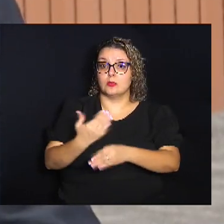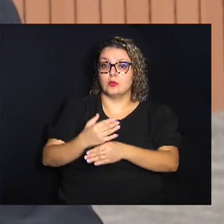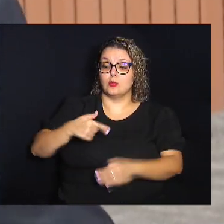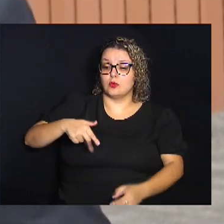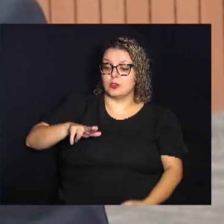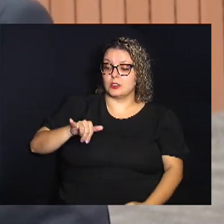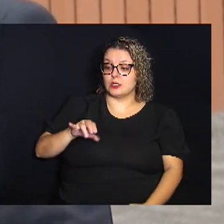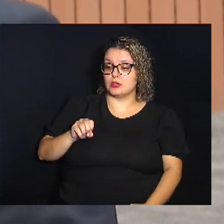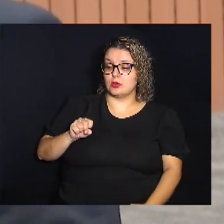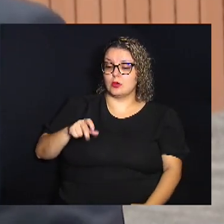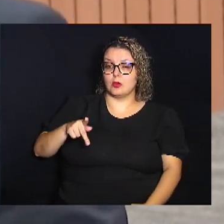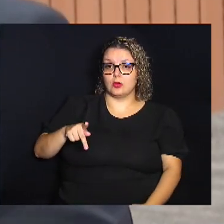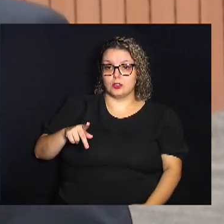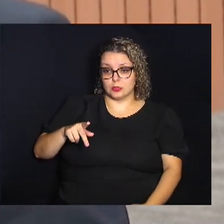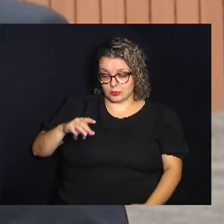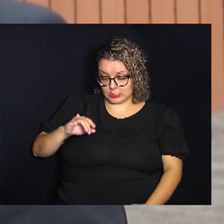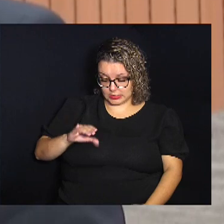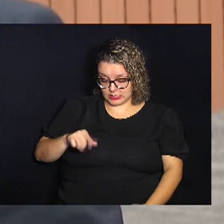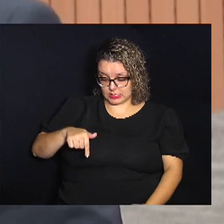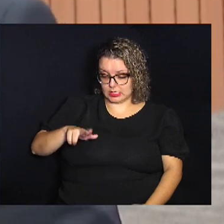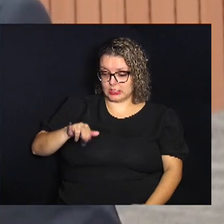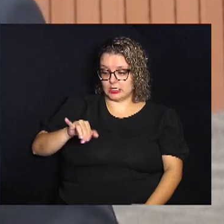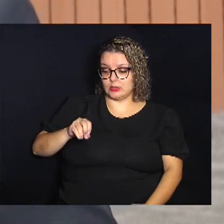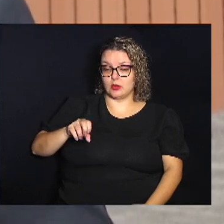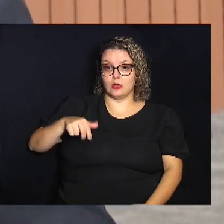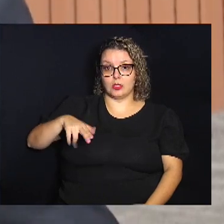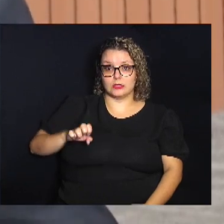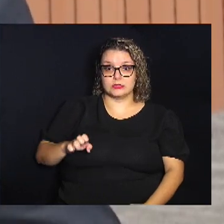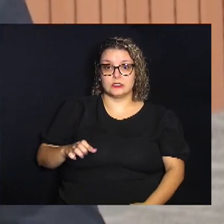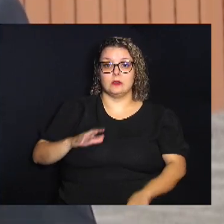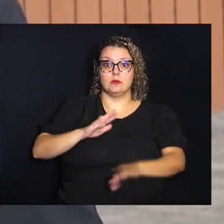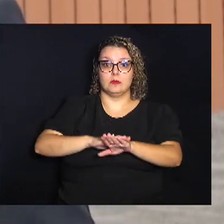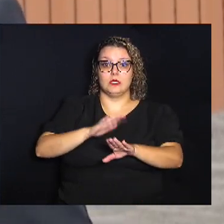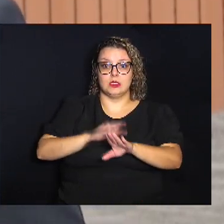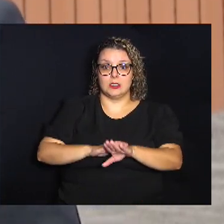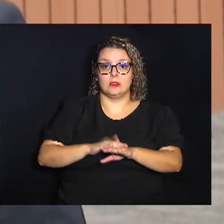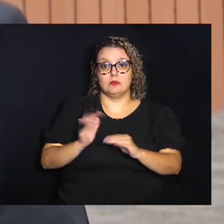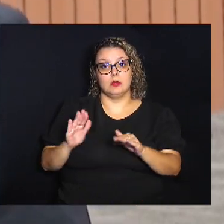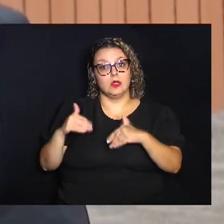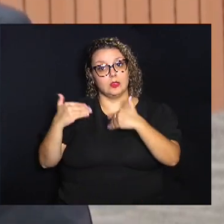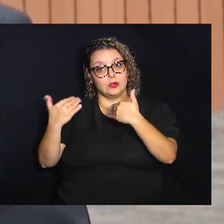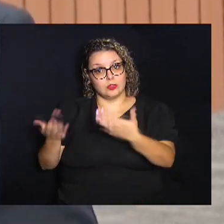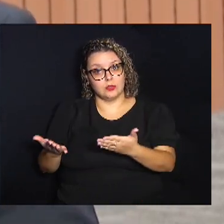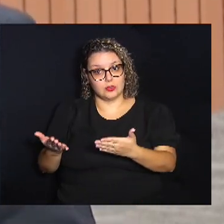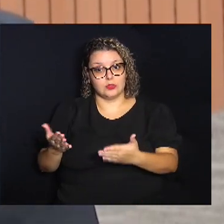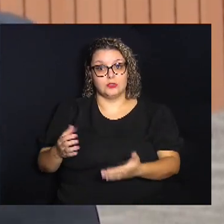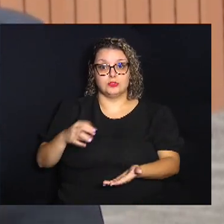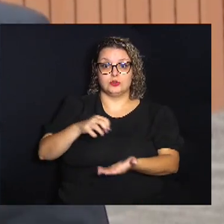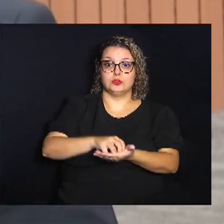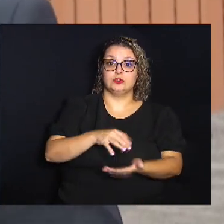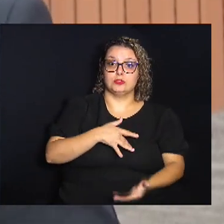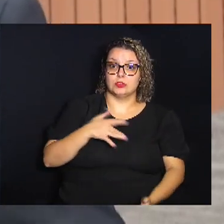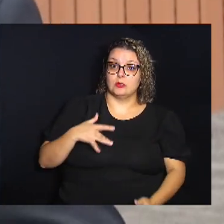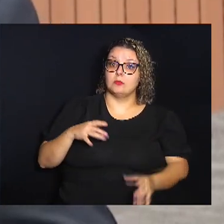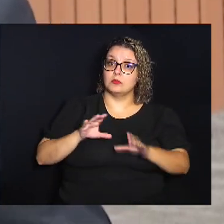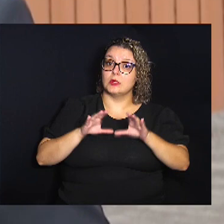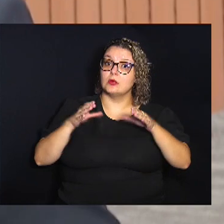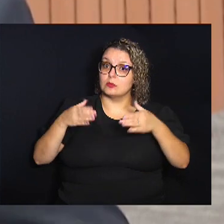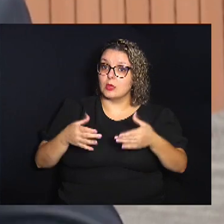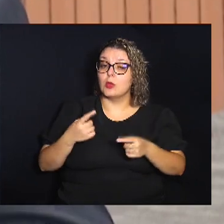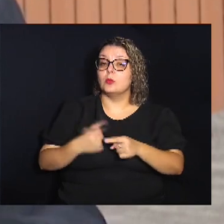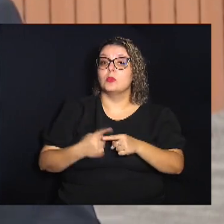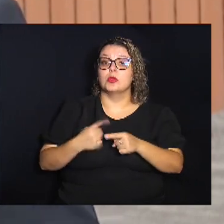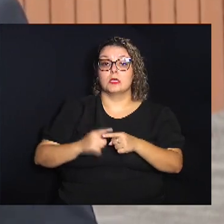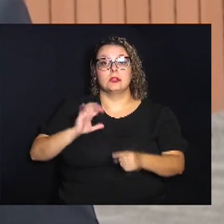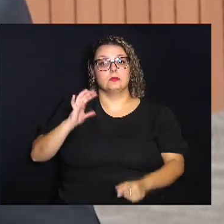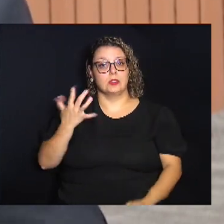a verba também para poder fazer um quiosque lá para atividades externas no centro de saúde para a comunidade. Então eu fiz o